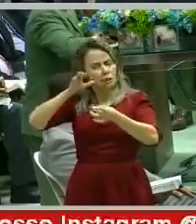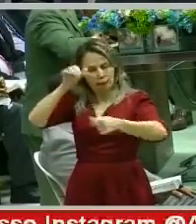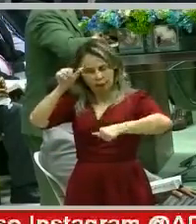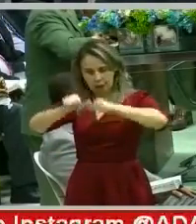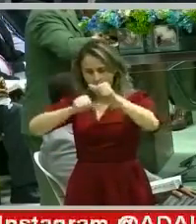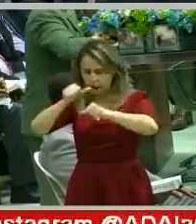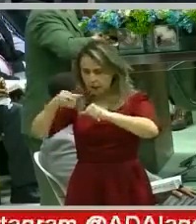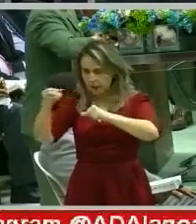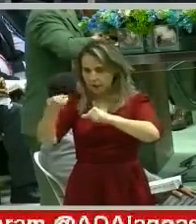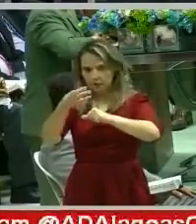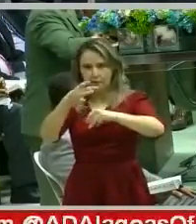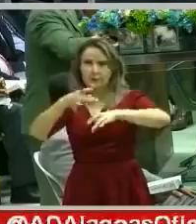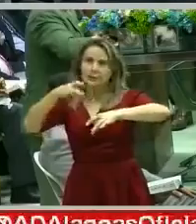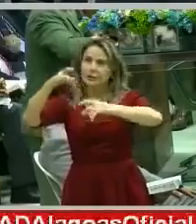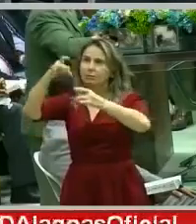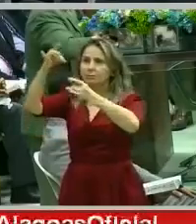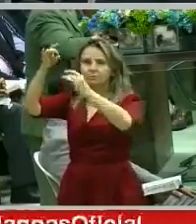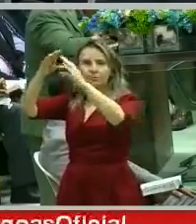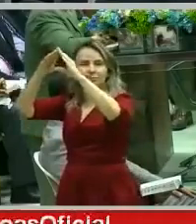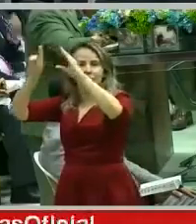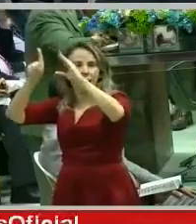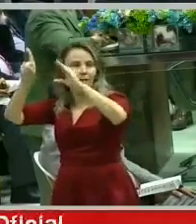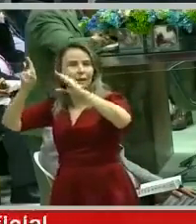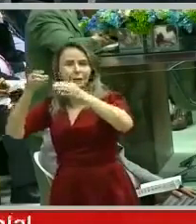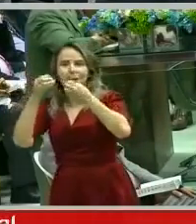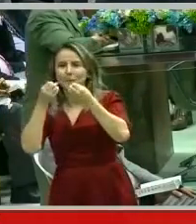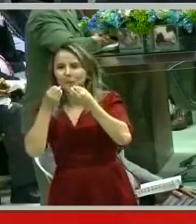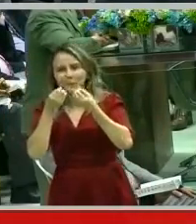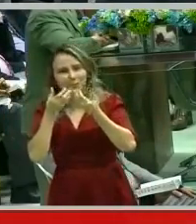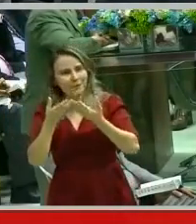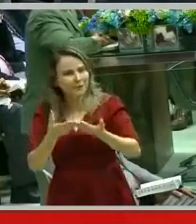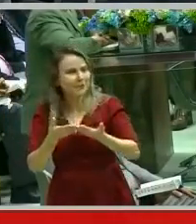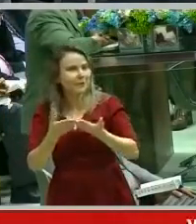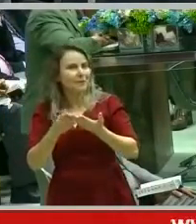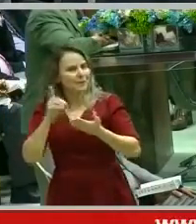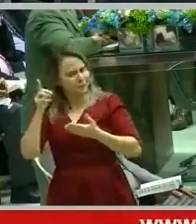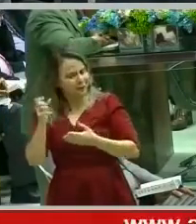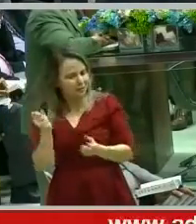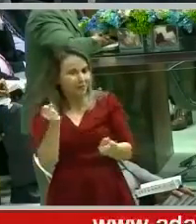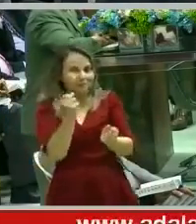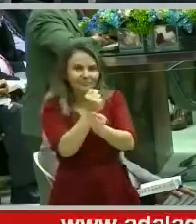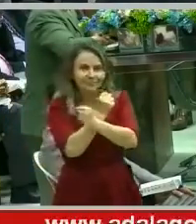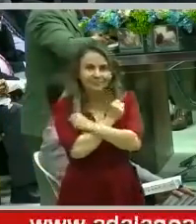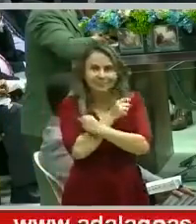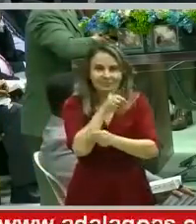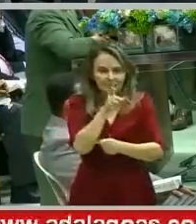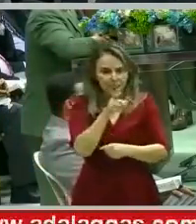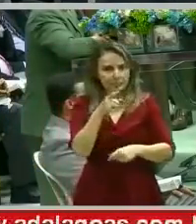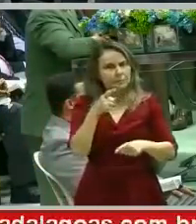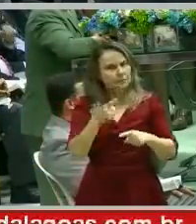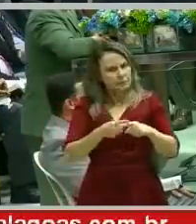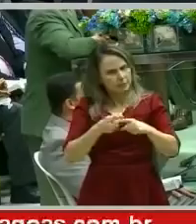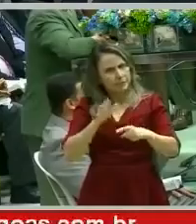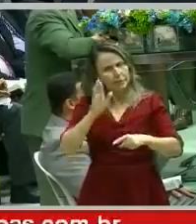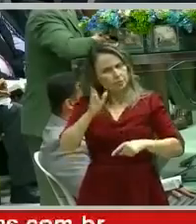aperfeiçoado. Aí você vai, aí lá no céu, Eliabe vai ser bonzinho. Eliabe vai lhe abraçar, vai lhe beijar, porque já morreu.